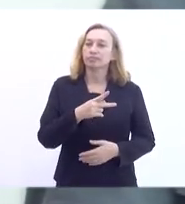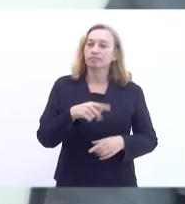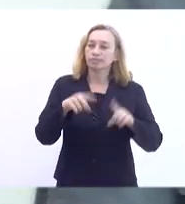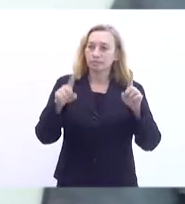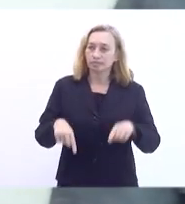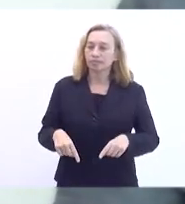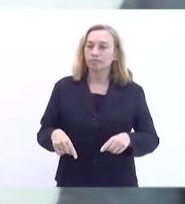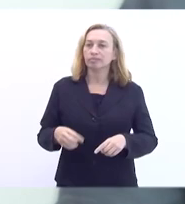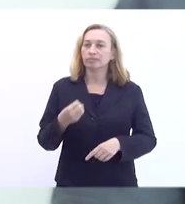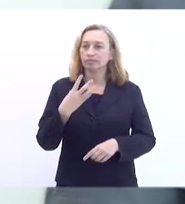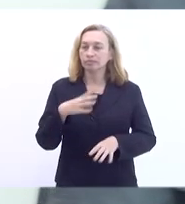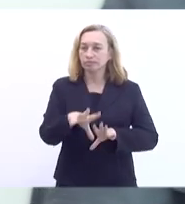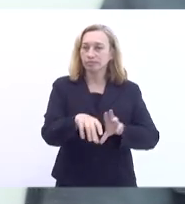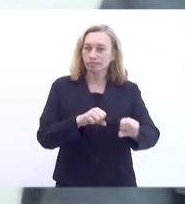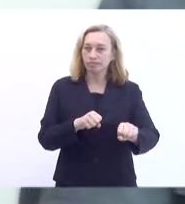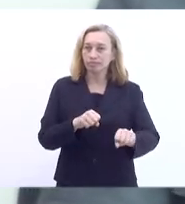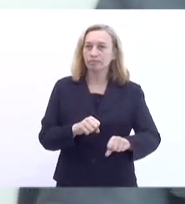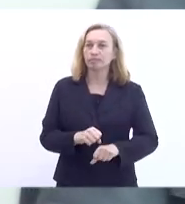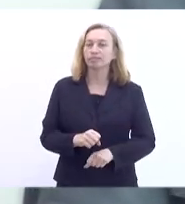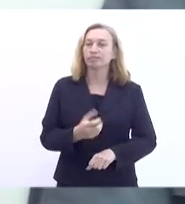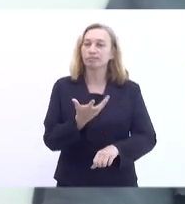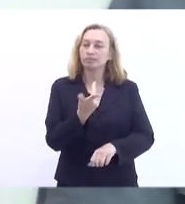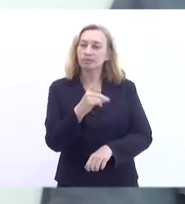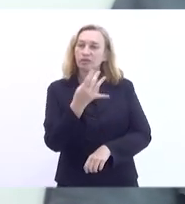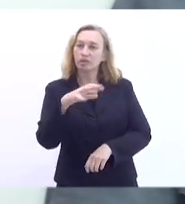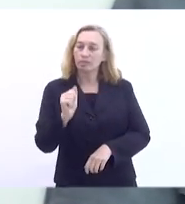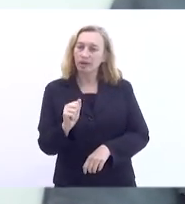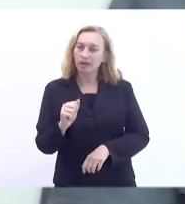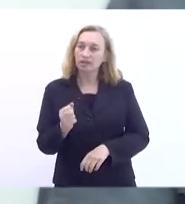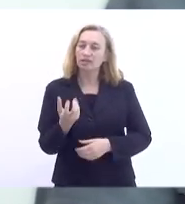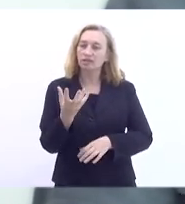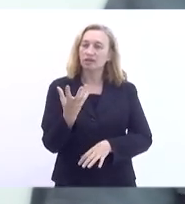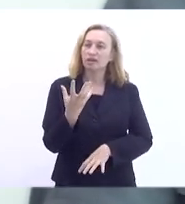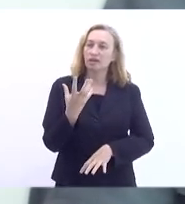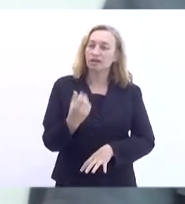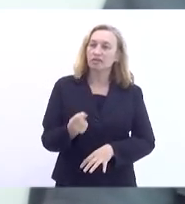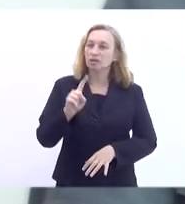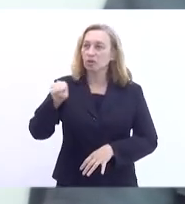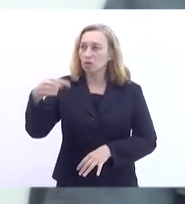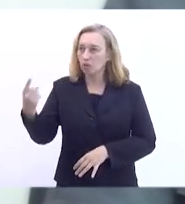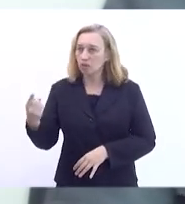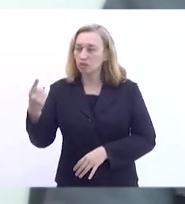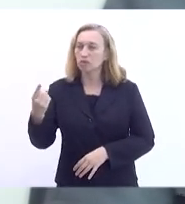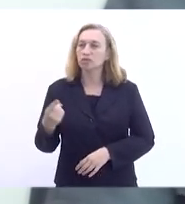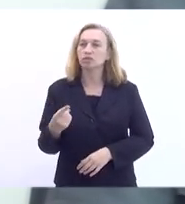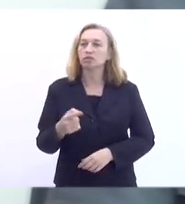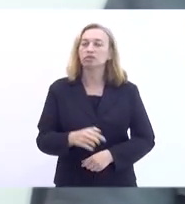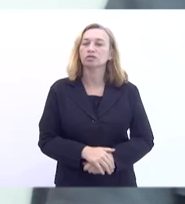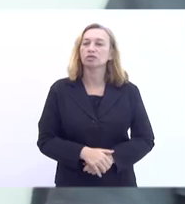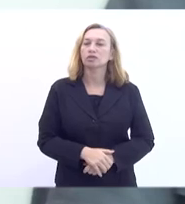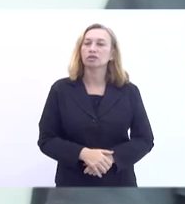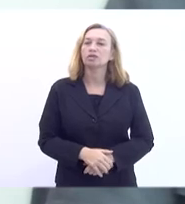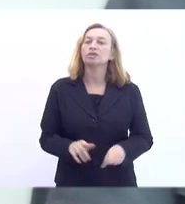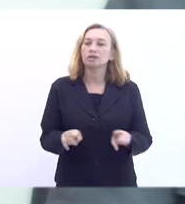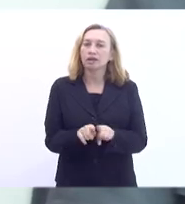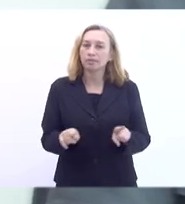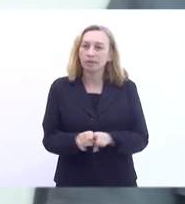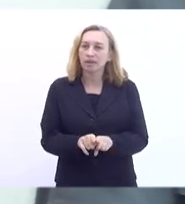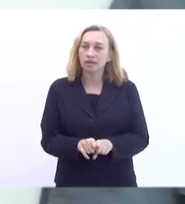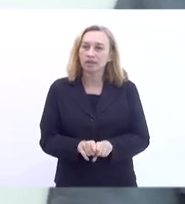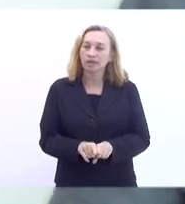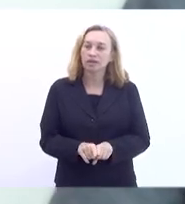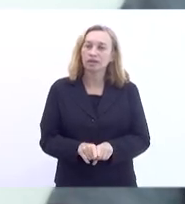nosso Centro de Formação de aperfeiçoamento de Praças vem recebendo temos alguns também que